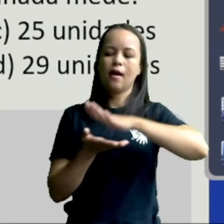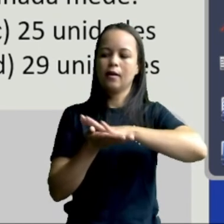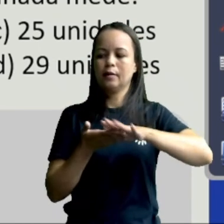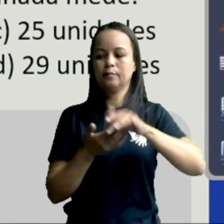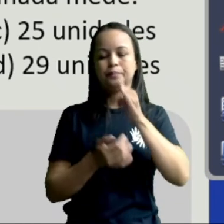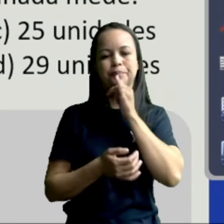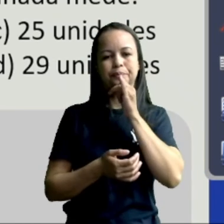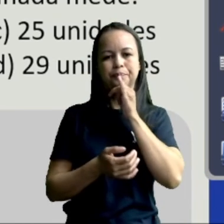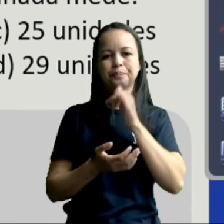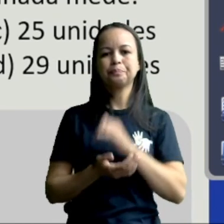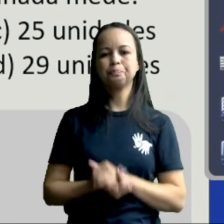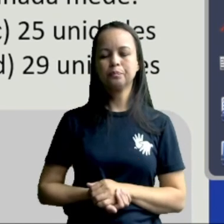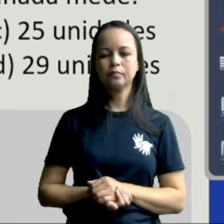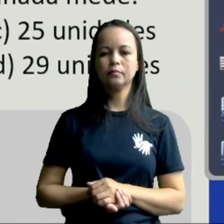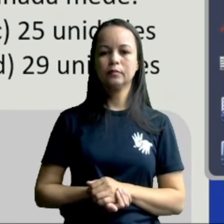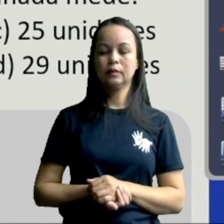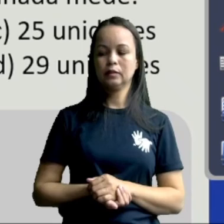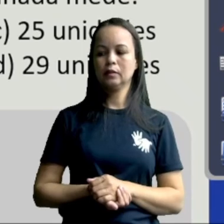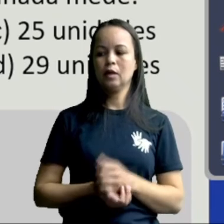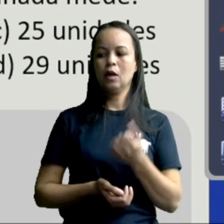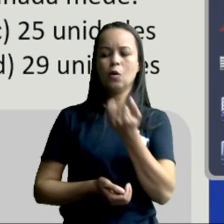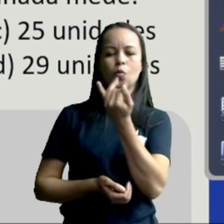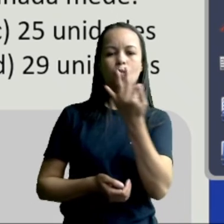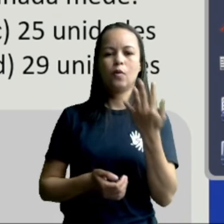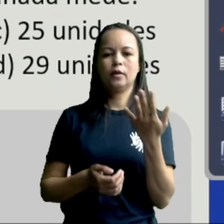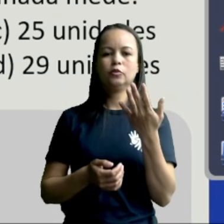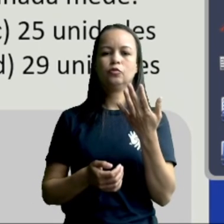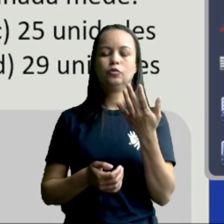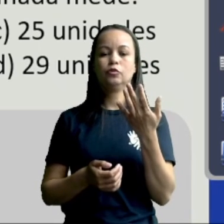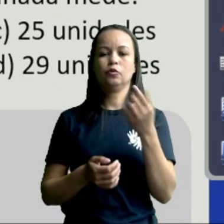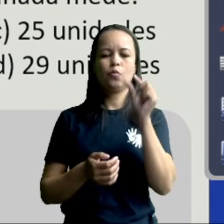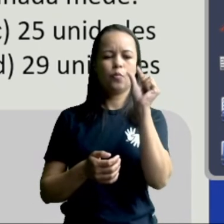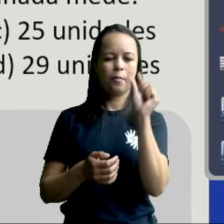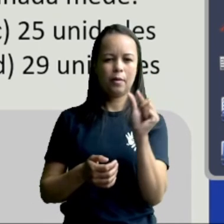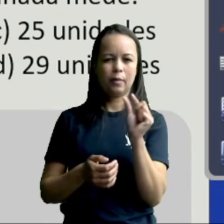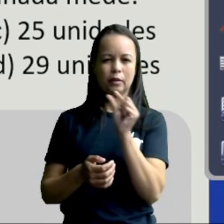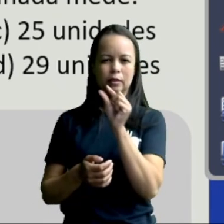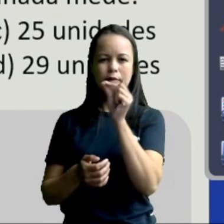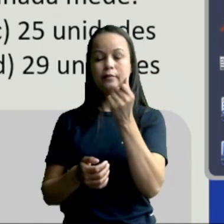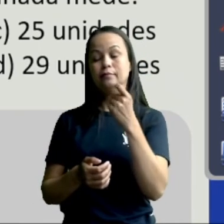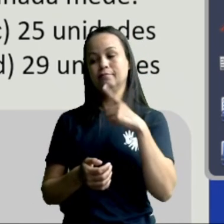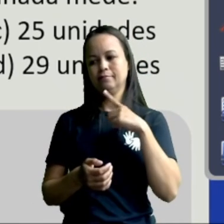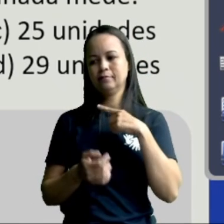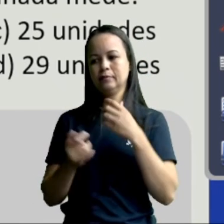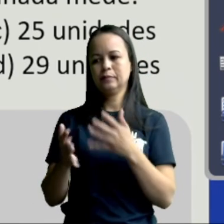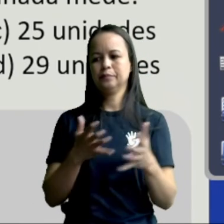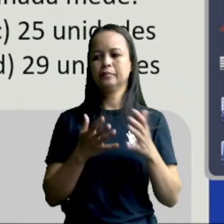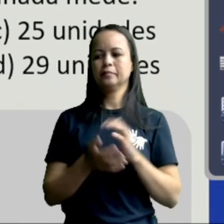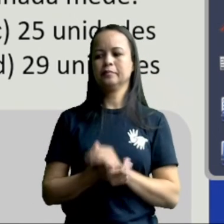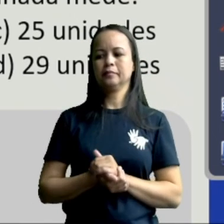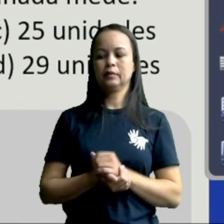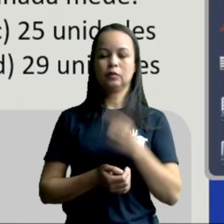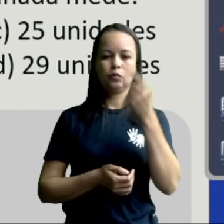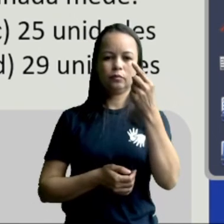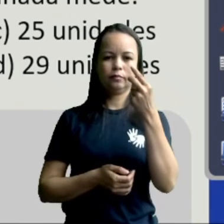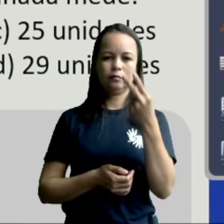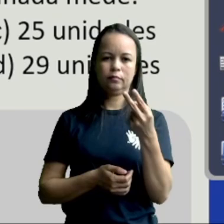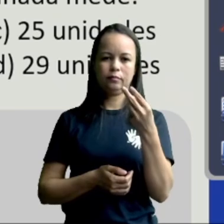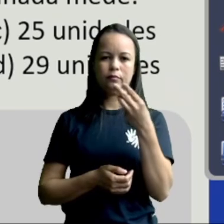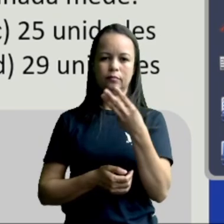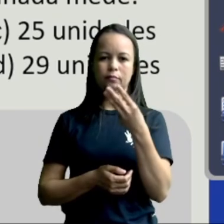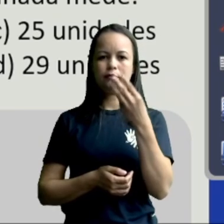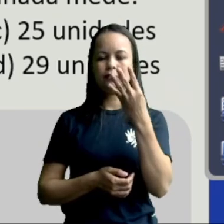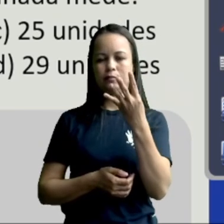figura, né, a primeira aqui, né? Quantos quadradinhos tem? Então, vamos marcando aqui, ó. 1, 2, 3,